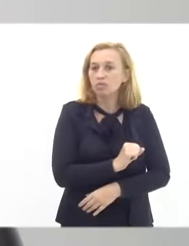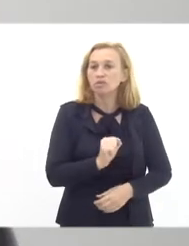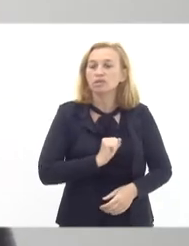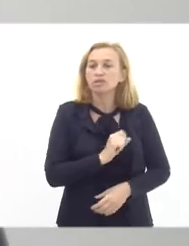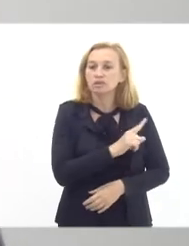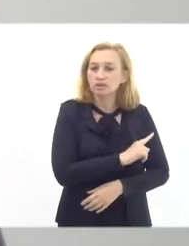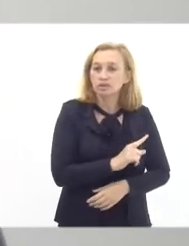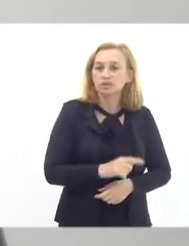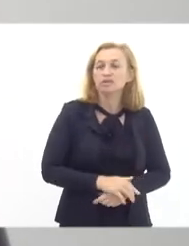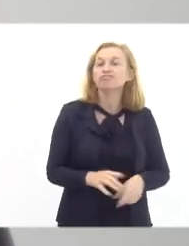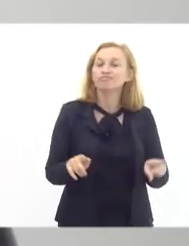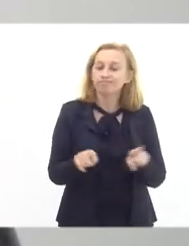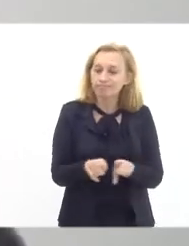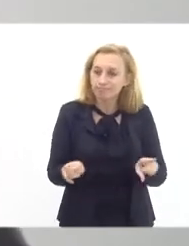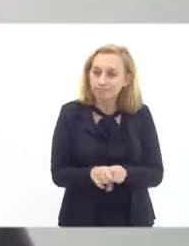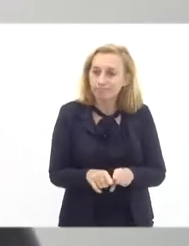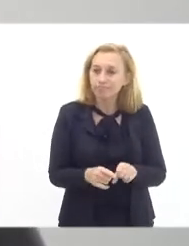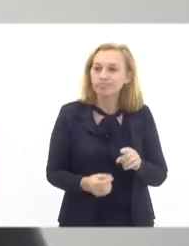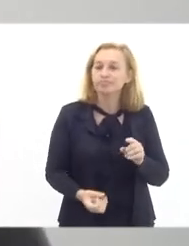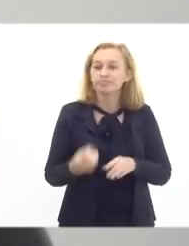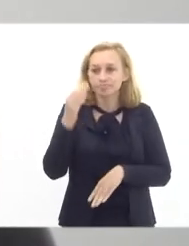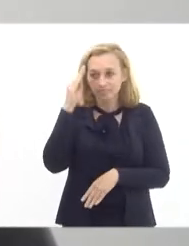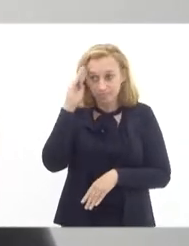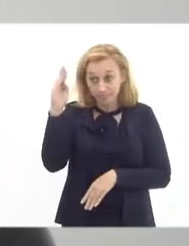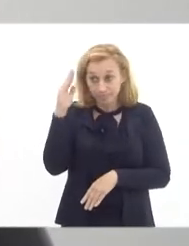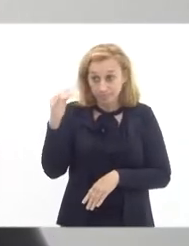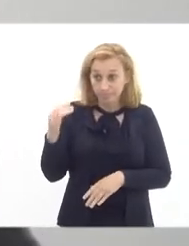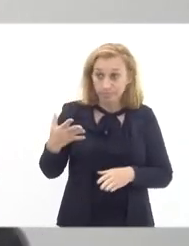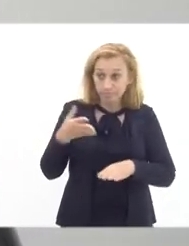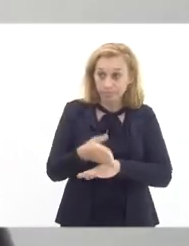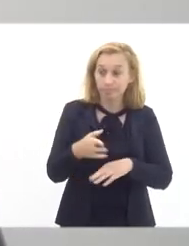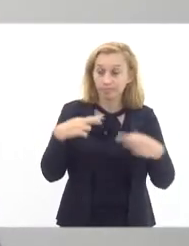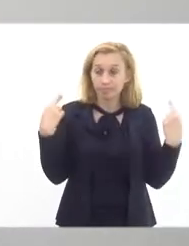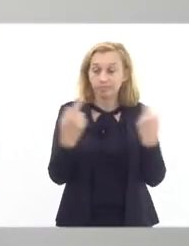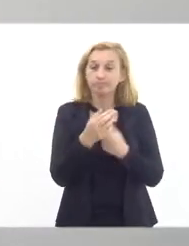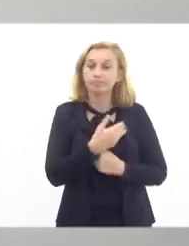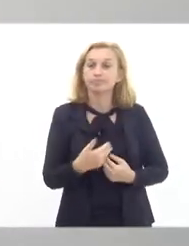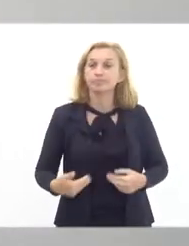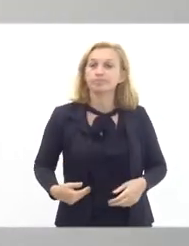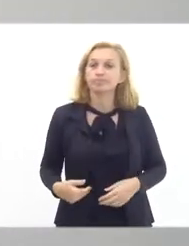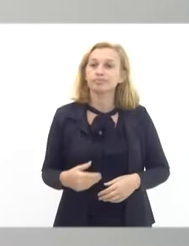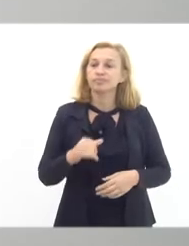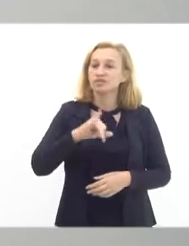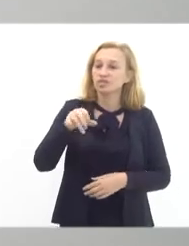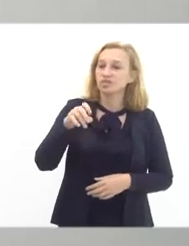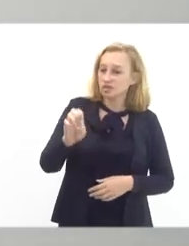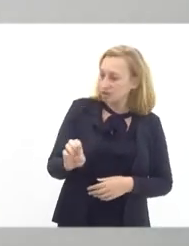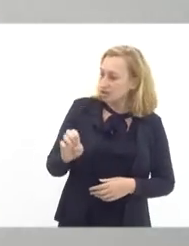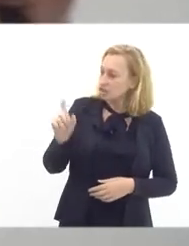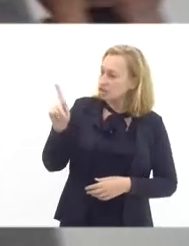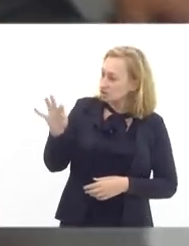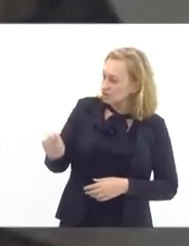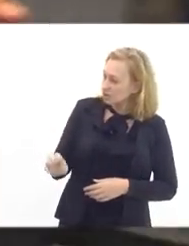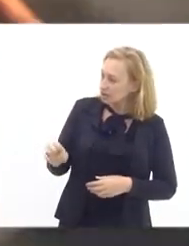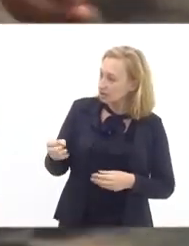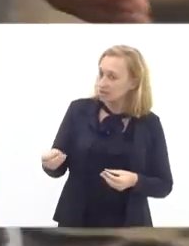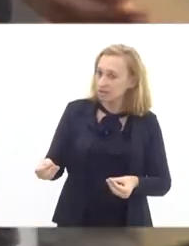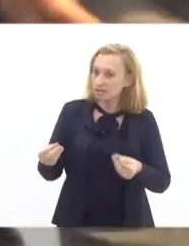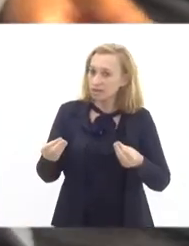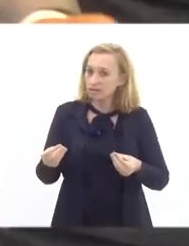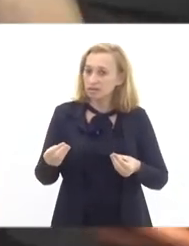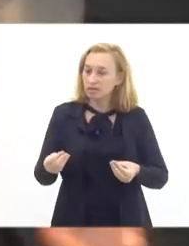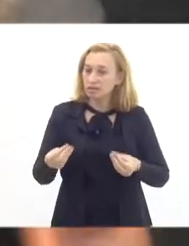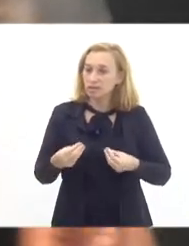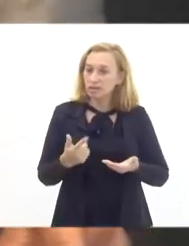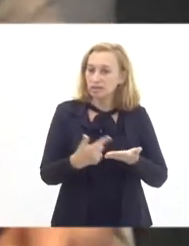Gonçalo, que também foi fundamental para a gente chegar nessa audiência pública. Então, Jana, Gisele, Rosite, entregue, por favor, a nossa